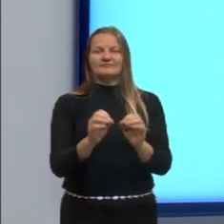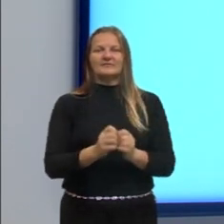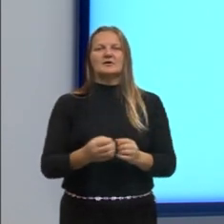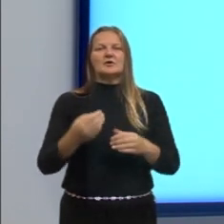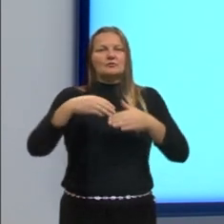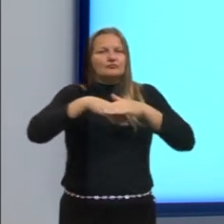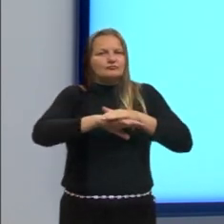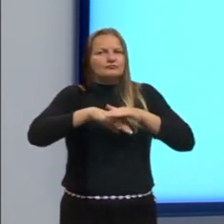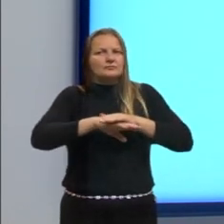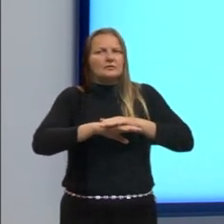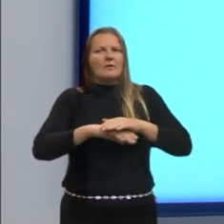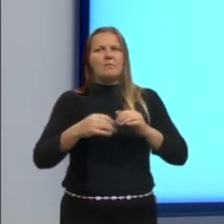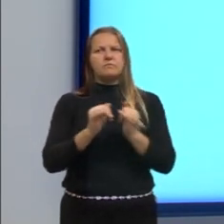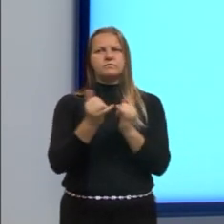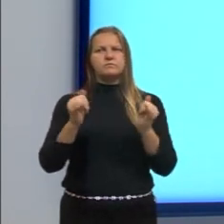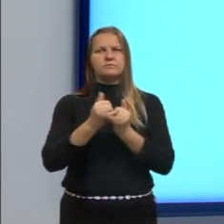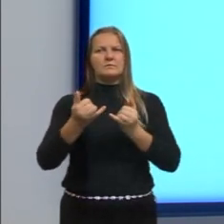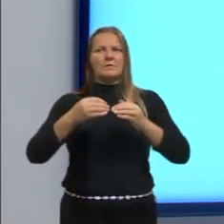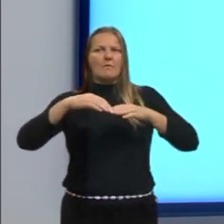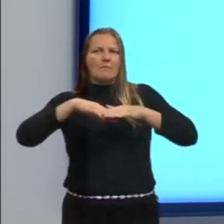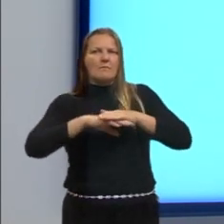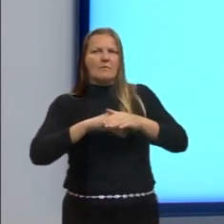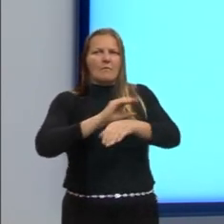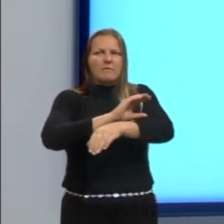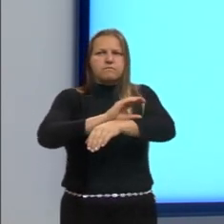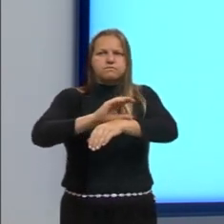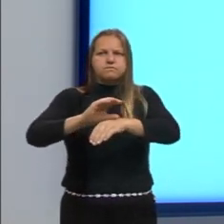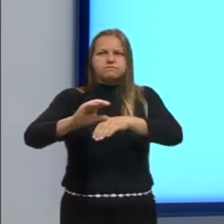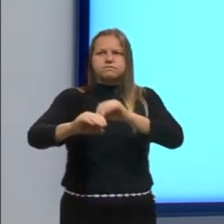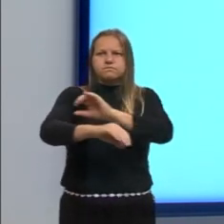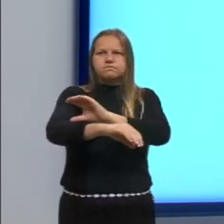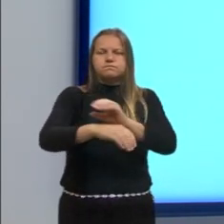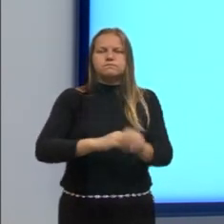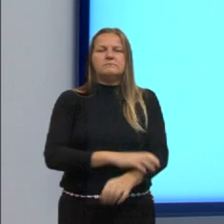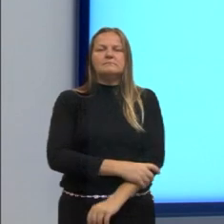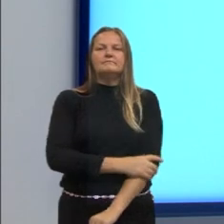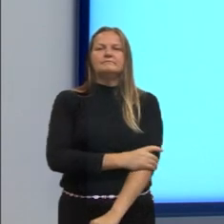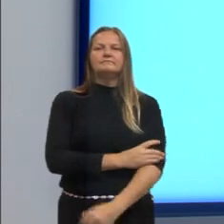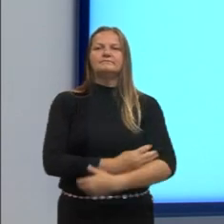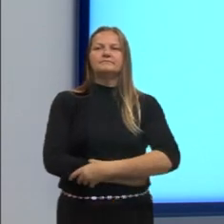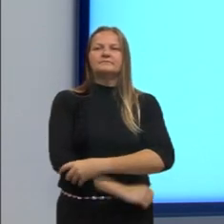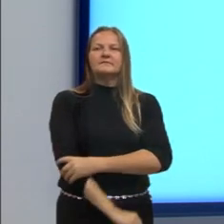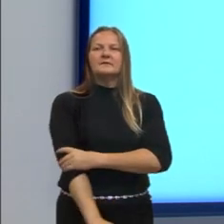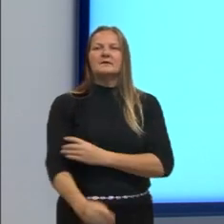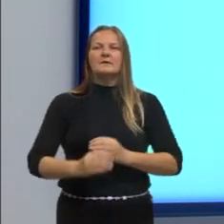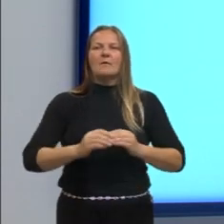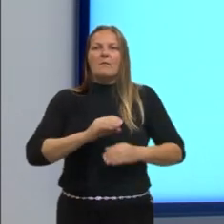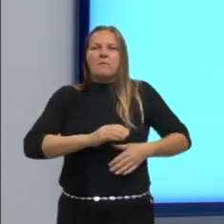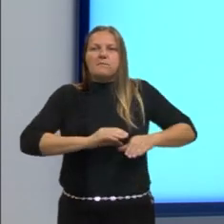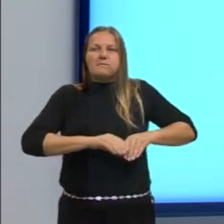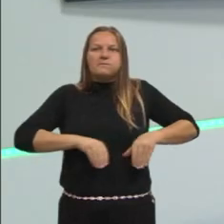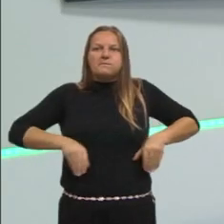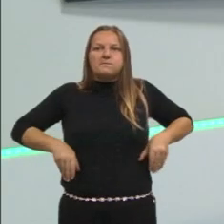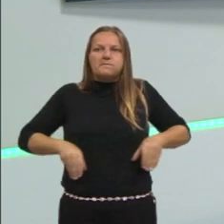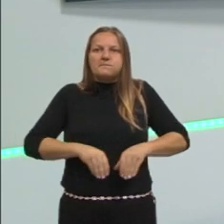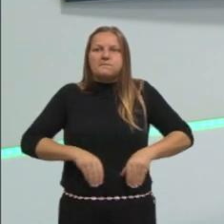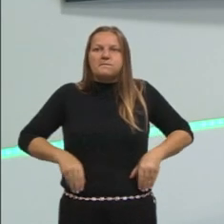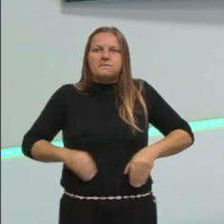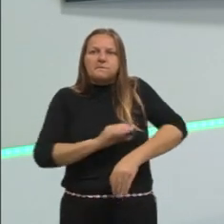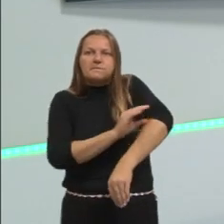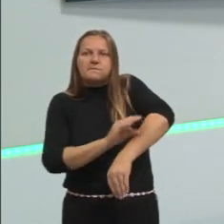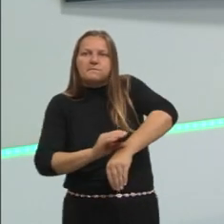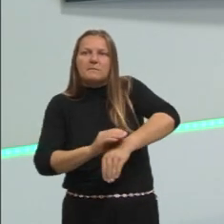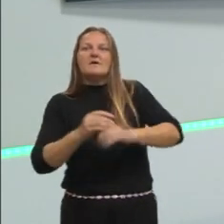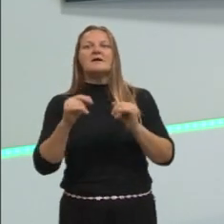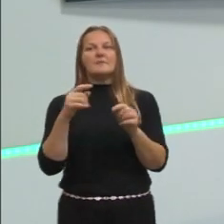através do triacilglicerol então quando a gente fala que tem aquela camadinha de gordura a gente brinca que tem armazenamento de energia